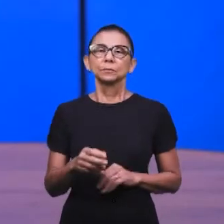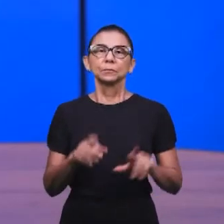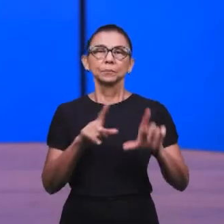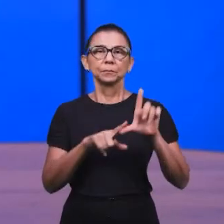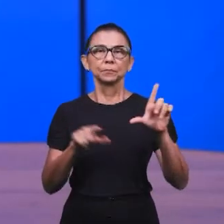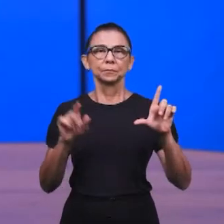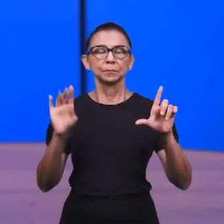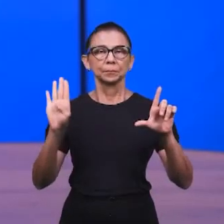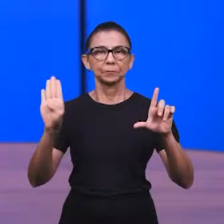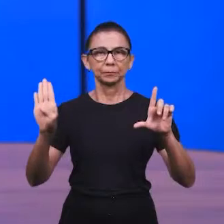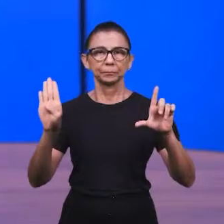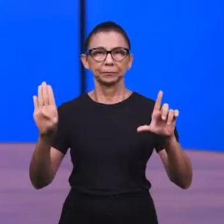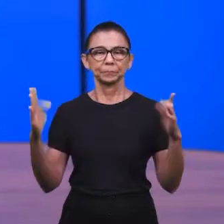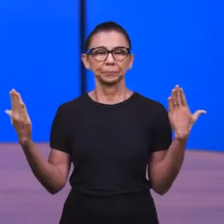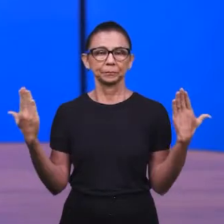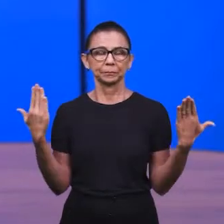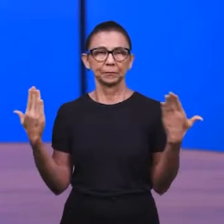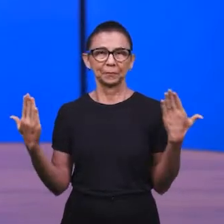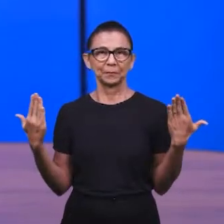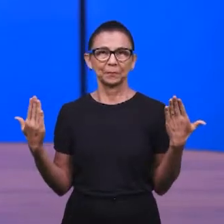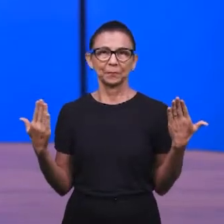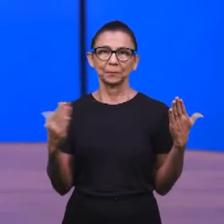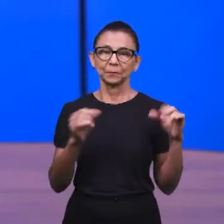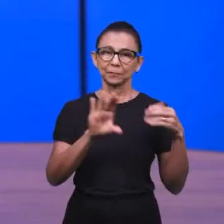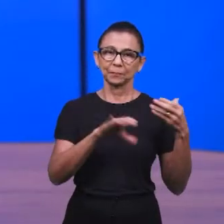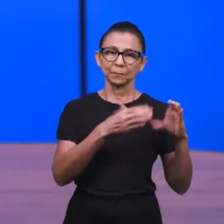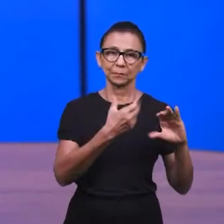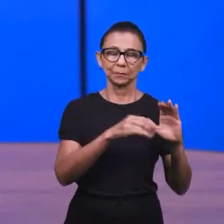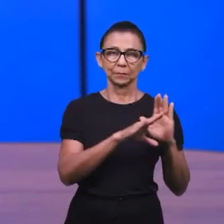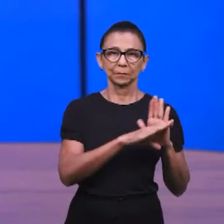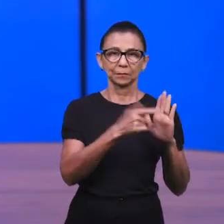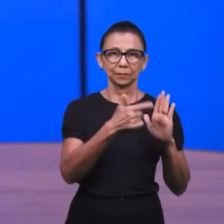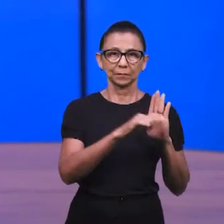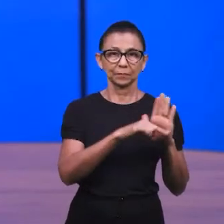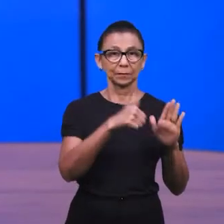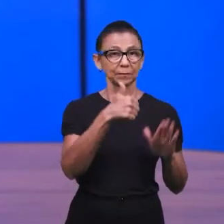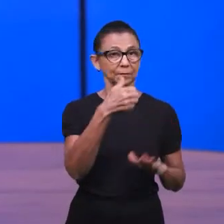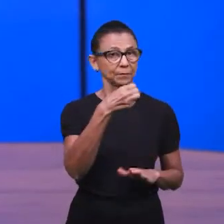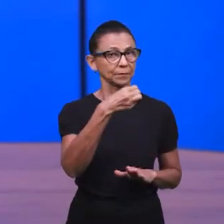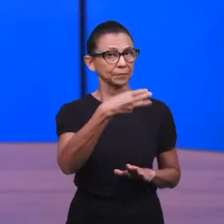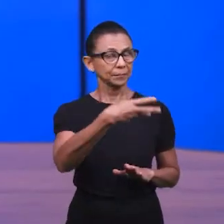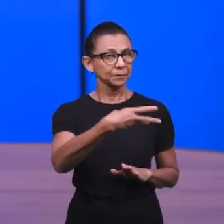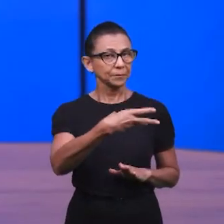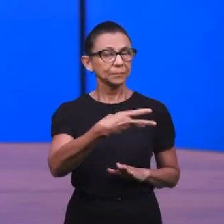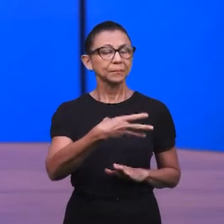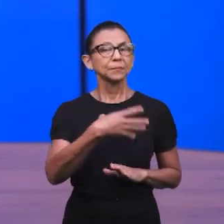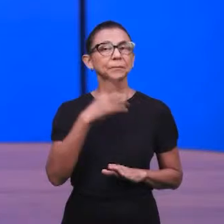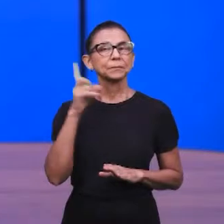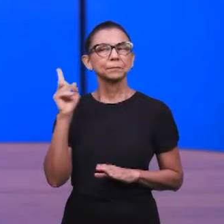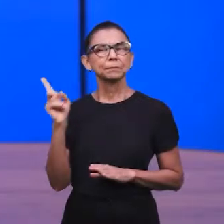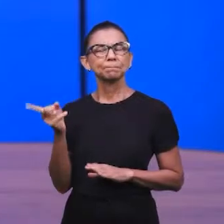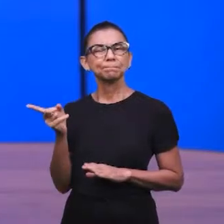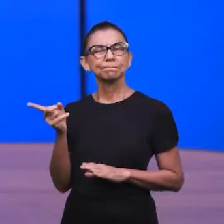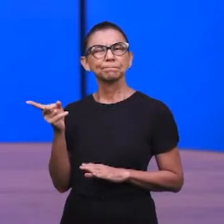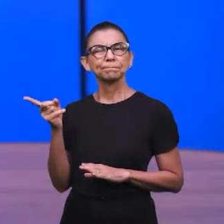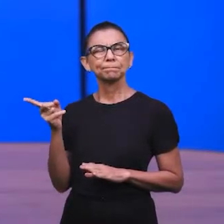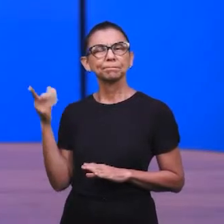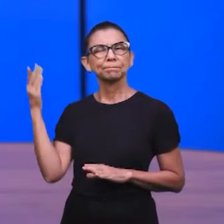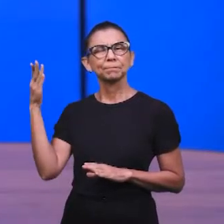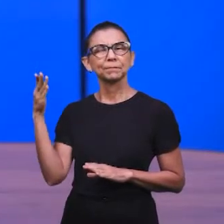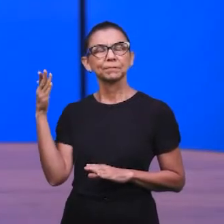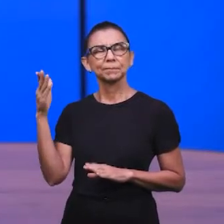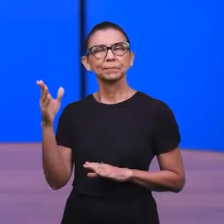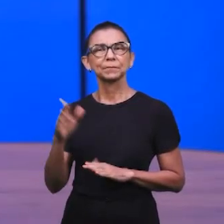à letra B. E a letra B, a relação agora é do livro de Cantares, capítulo 2, verso 13, com aquilo que